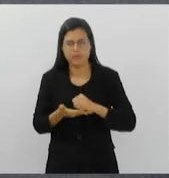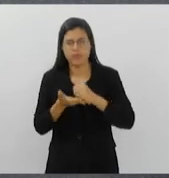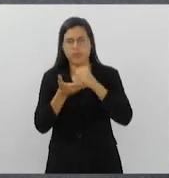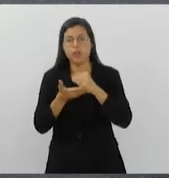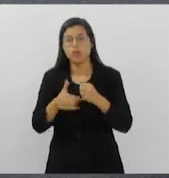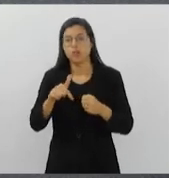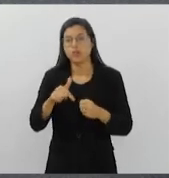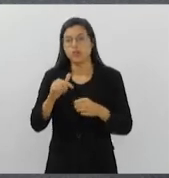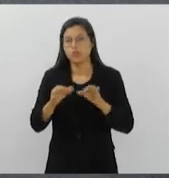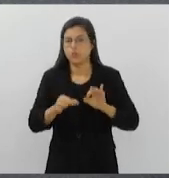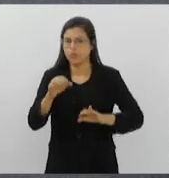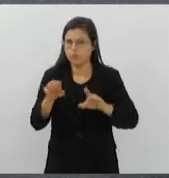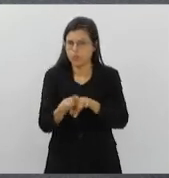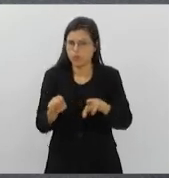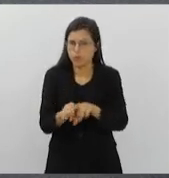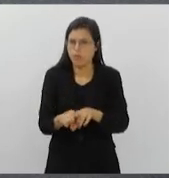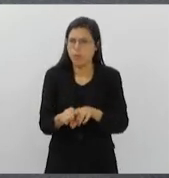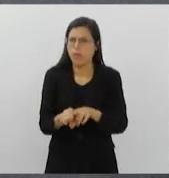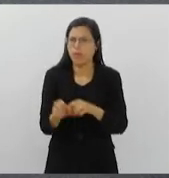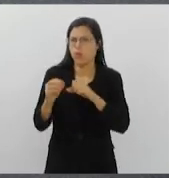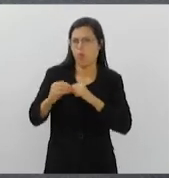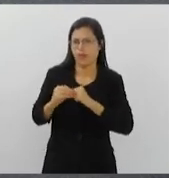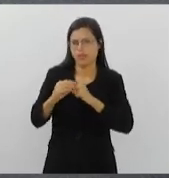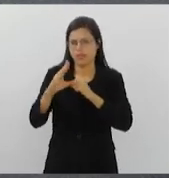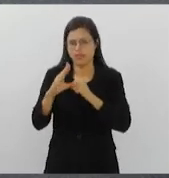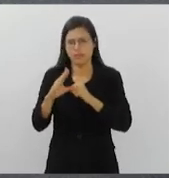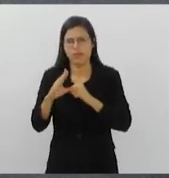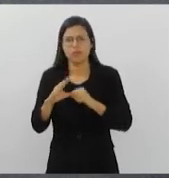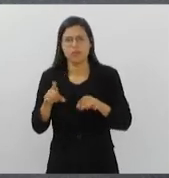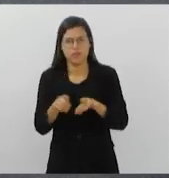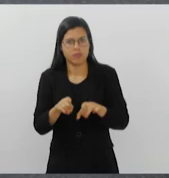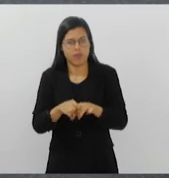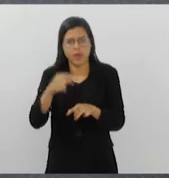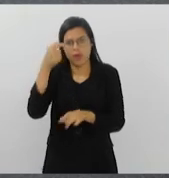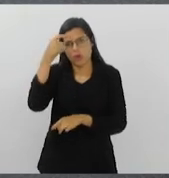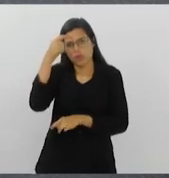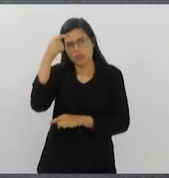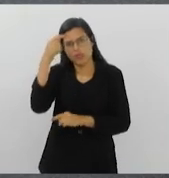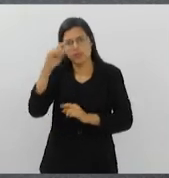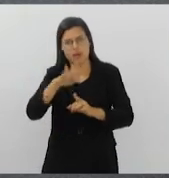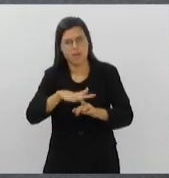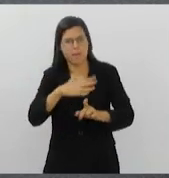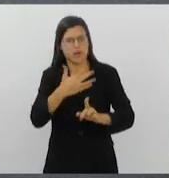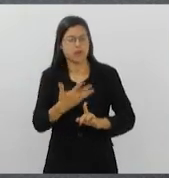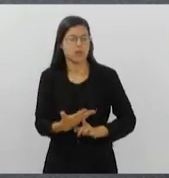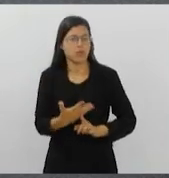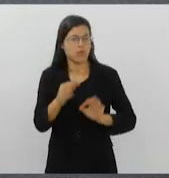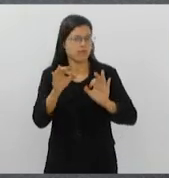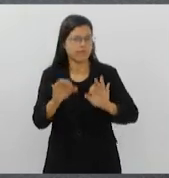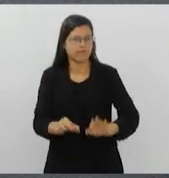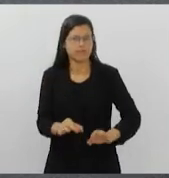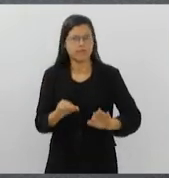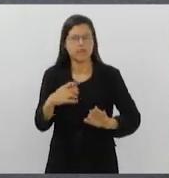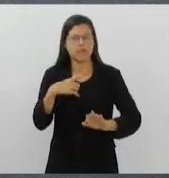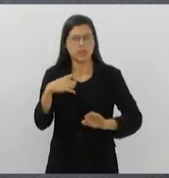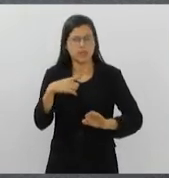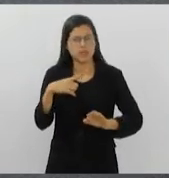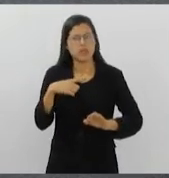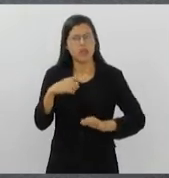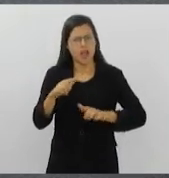ali do conhecimento, da consciência ambiental, que certamente gerarão aí